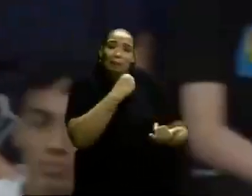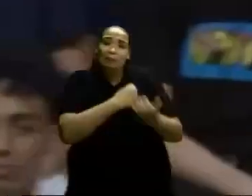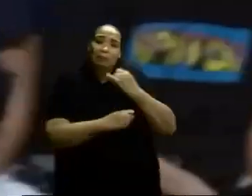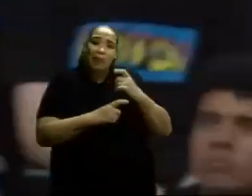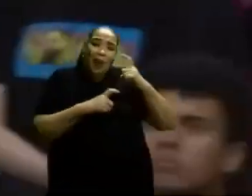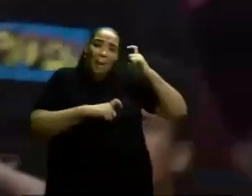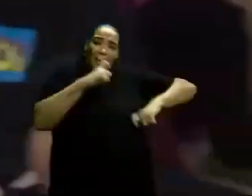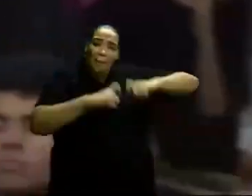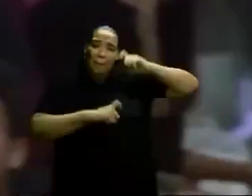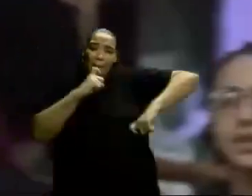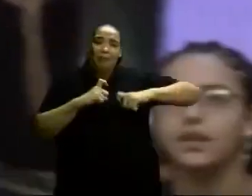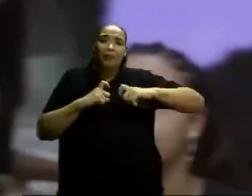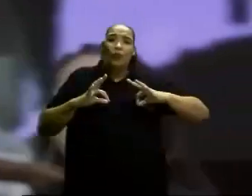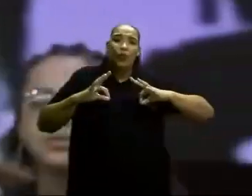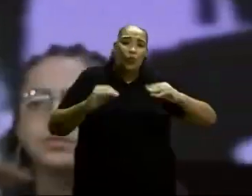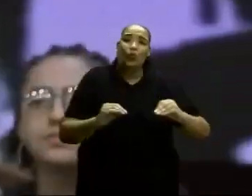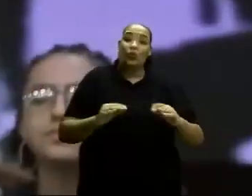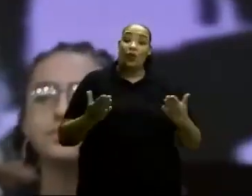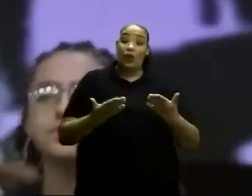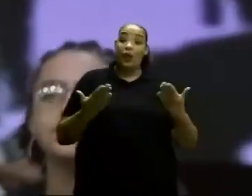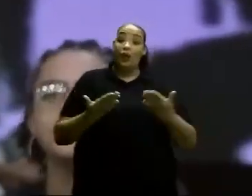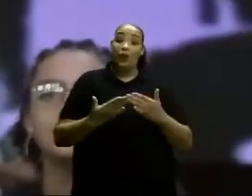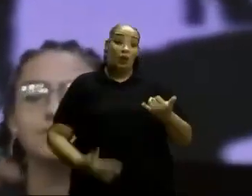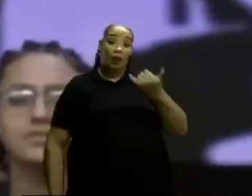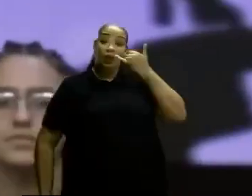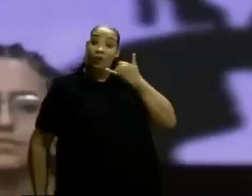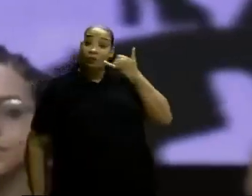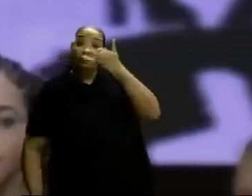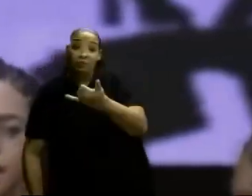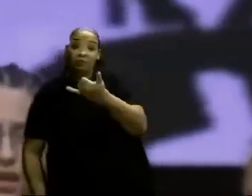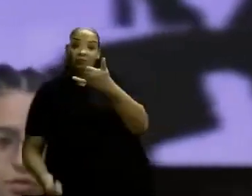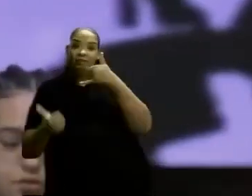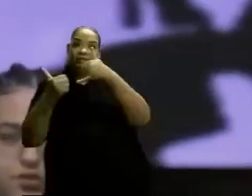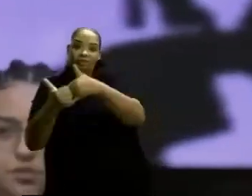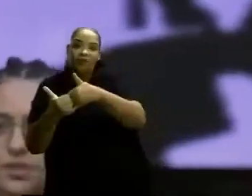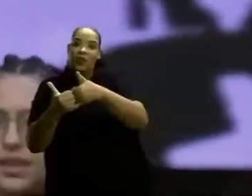superou tantas coisas. Mas agora, uma ligação que você tem que fazer para o teu pai, você não faz.